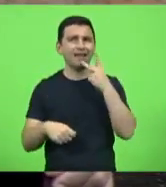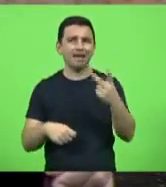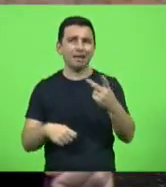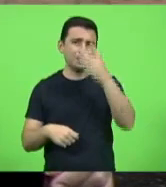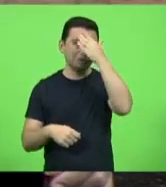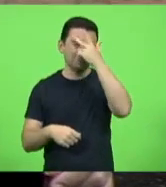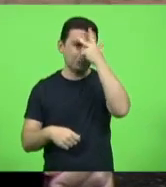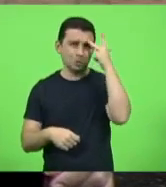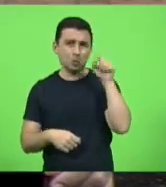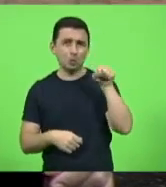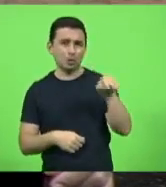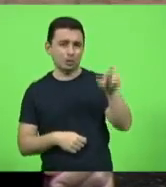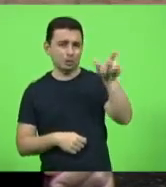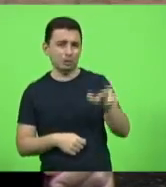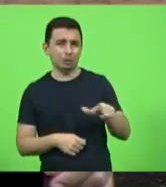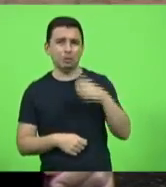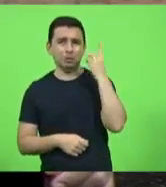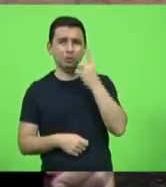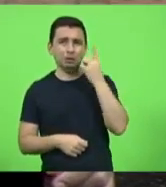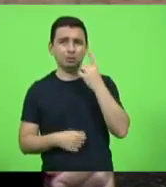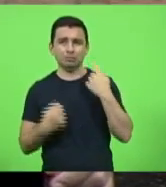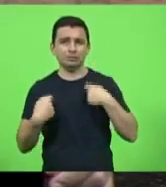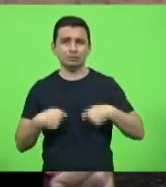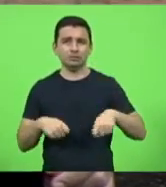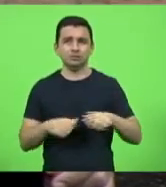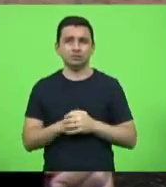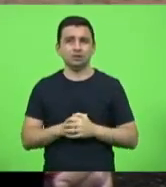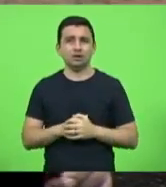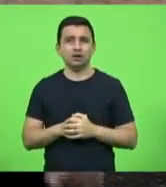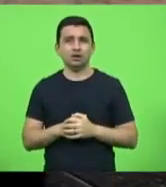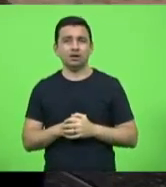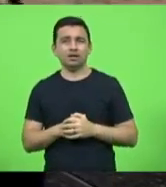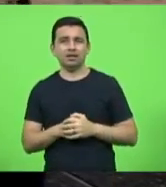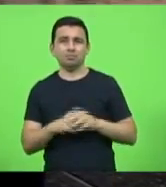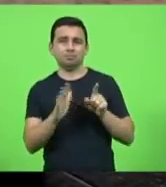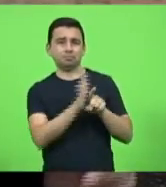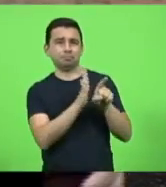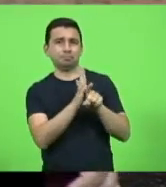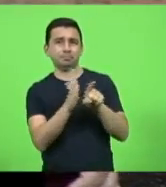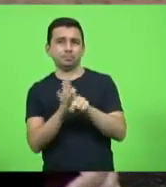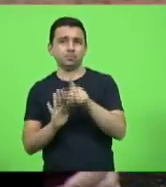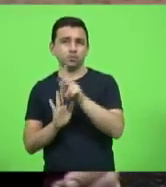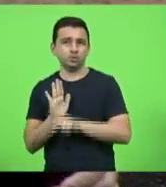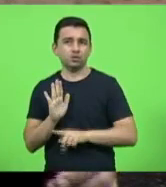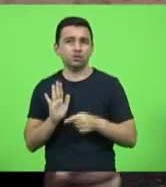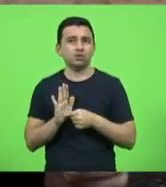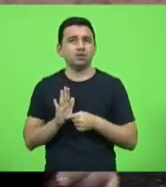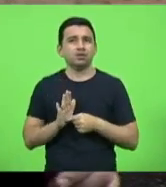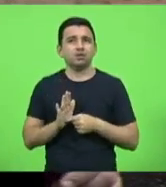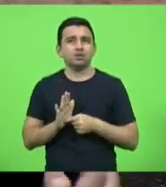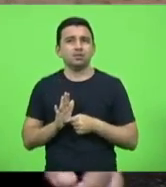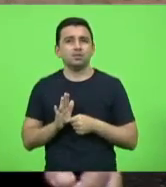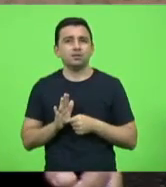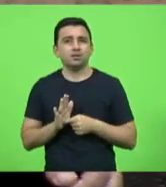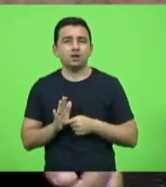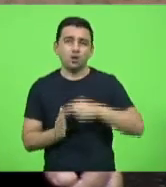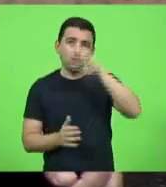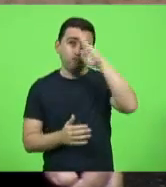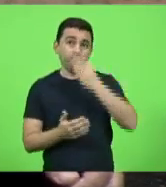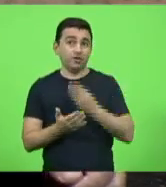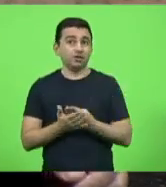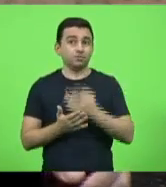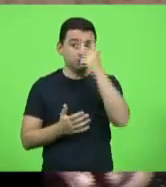pessoa, o deputado ali, que diligenciou o projeto, enfim, tem todas essas coisas, na boa confiança de que as